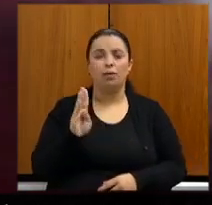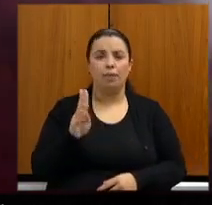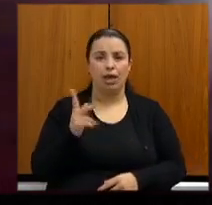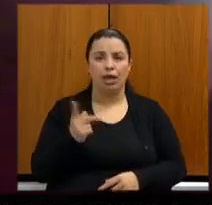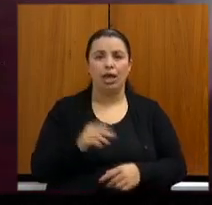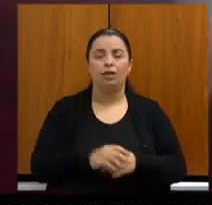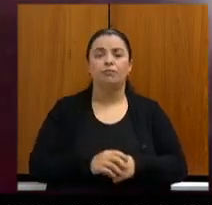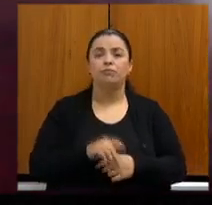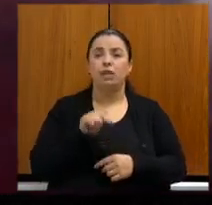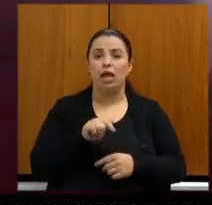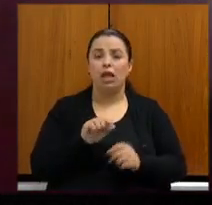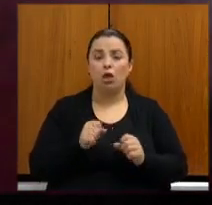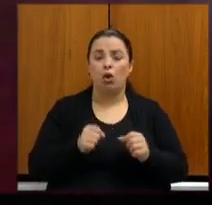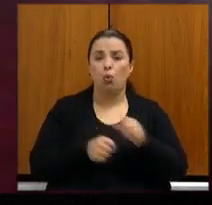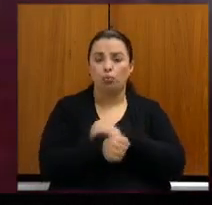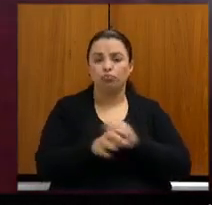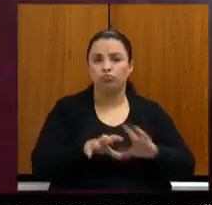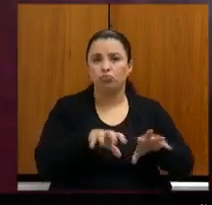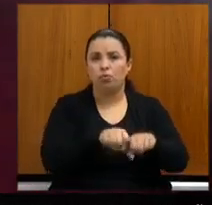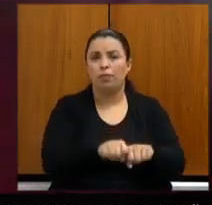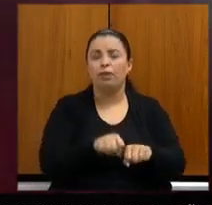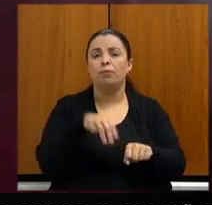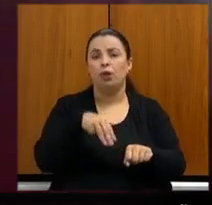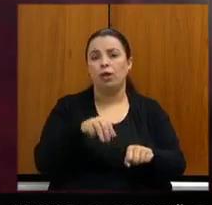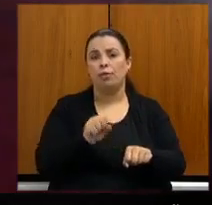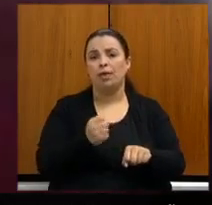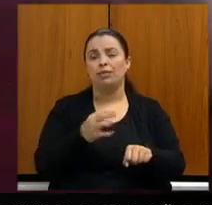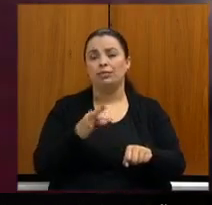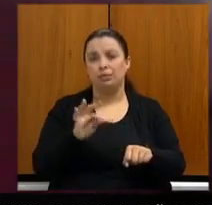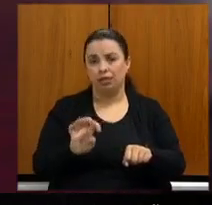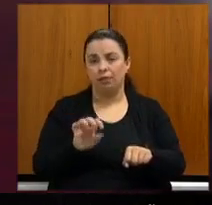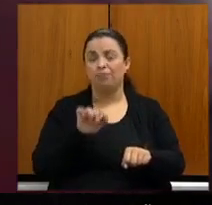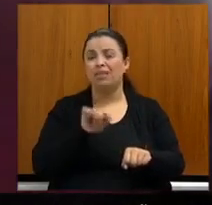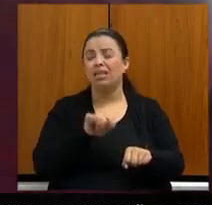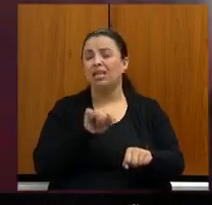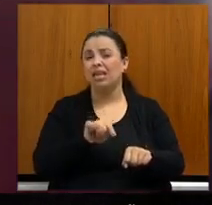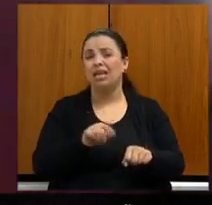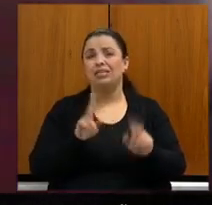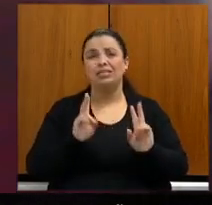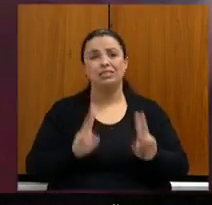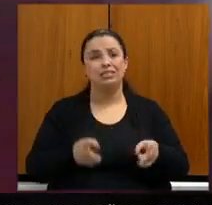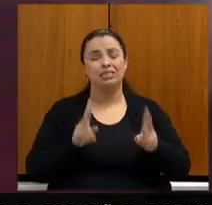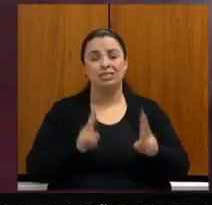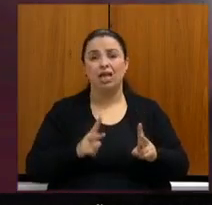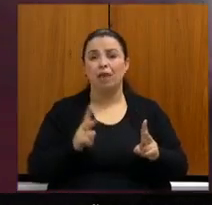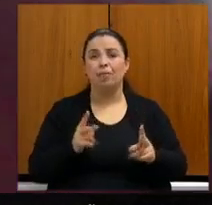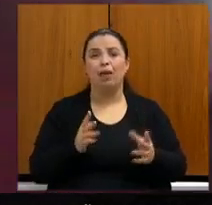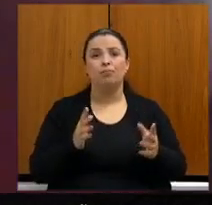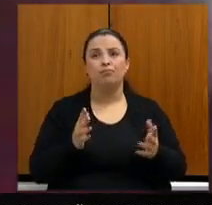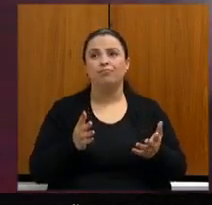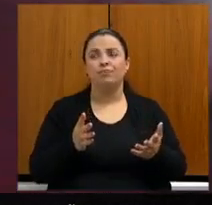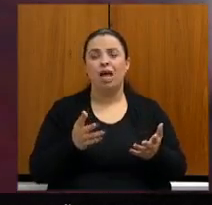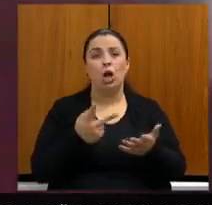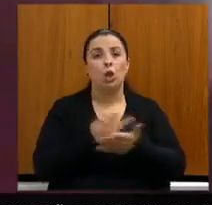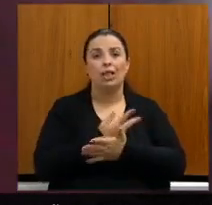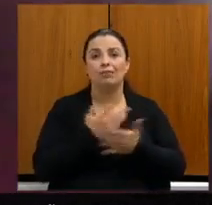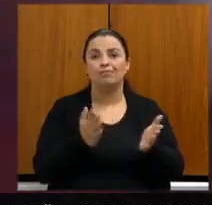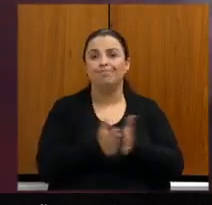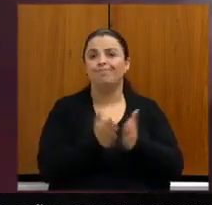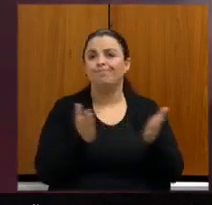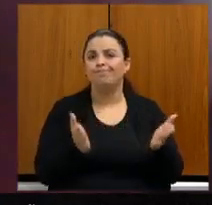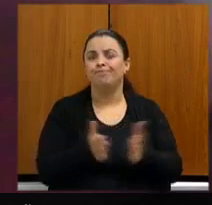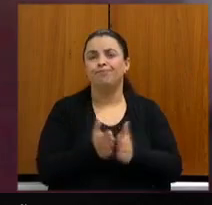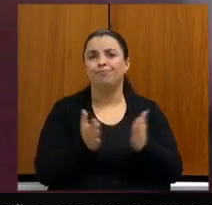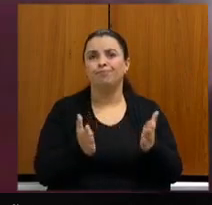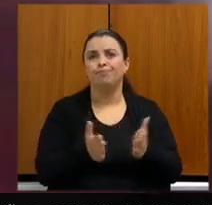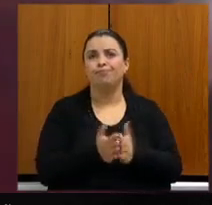social pelo mtst Mas é uma ocupação que vive em situação de extrema vulnerabilidade e que sequer têm